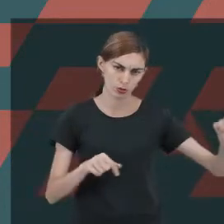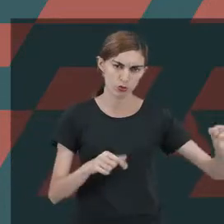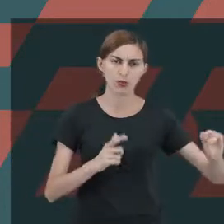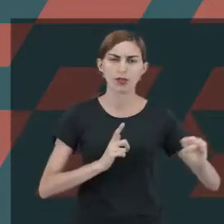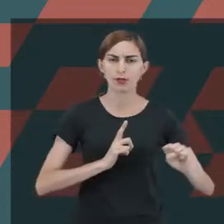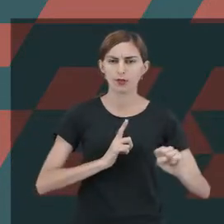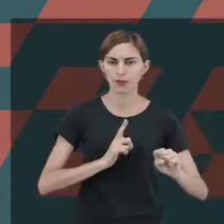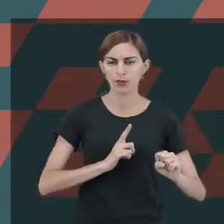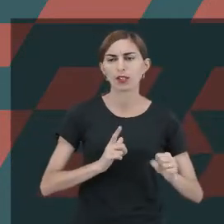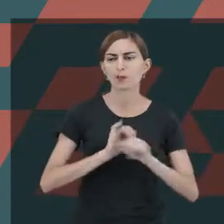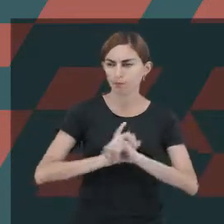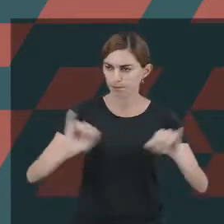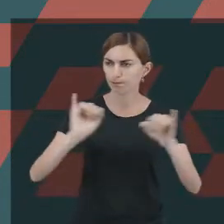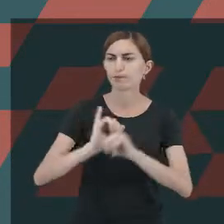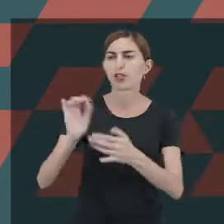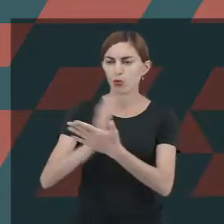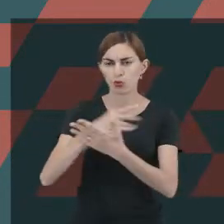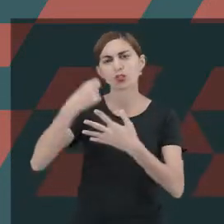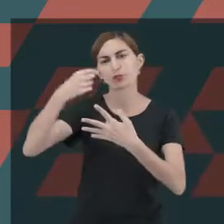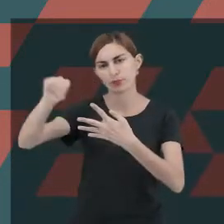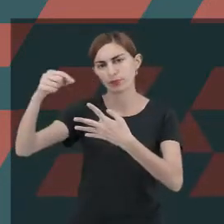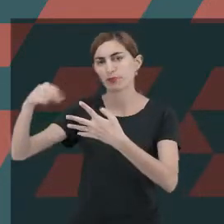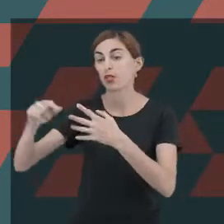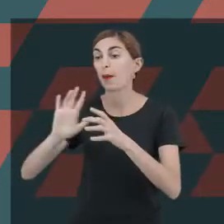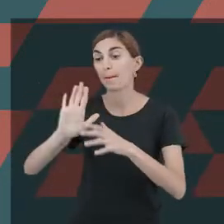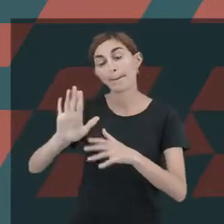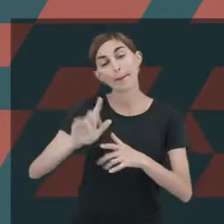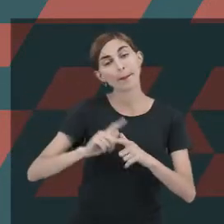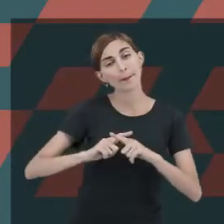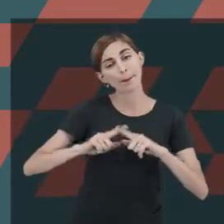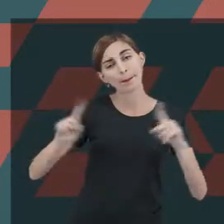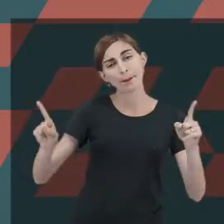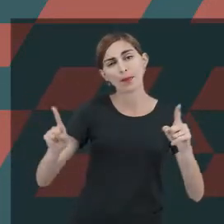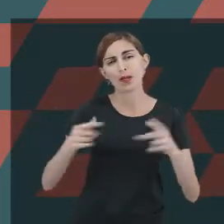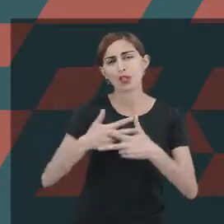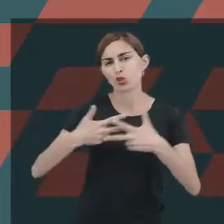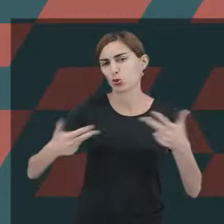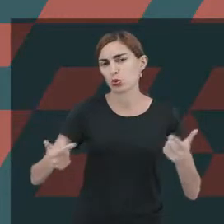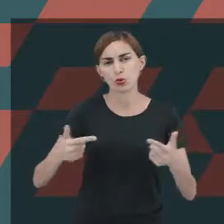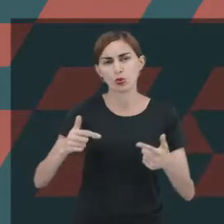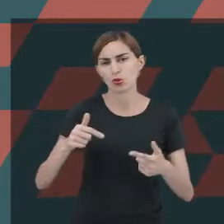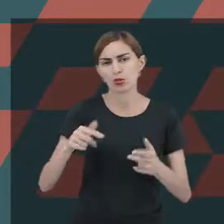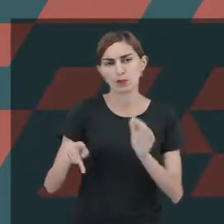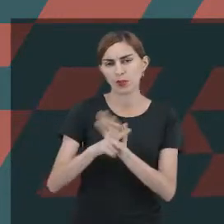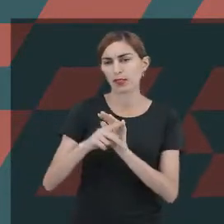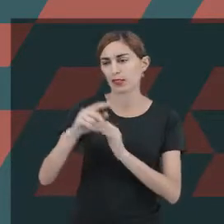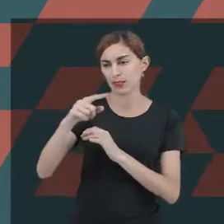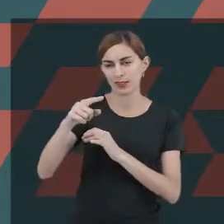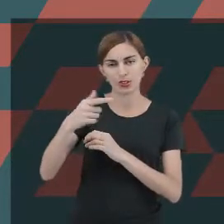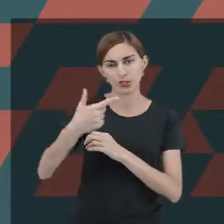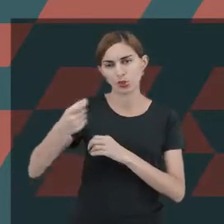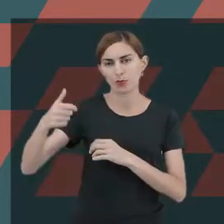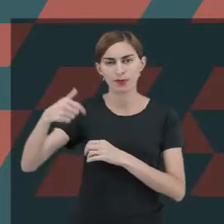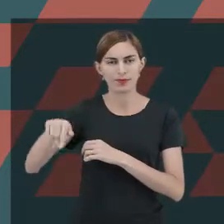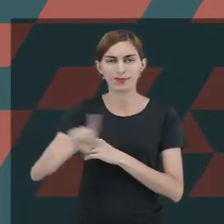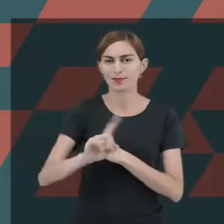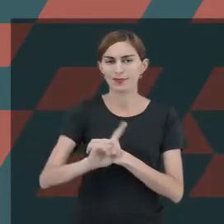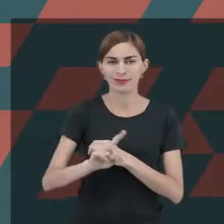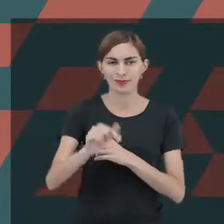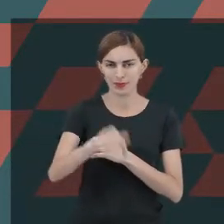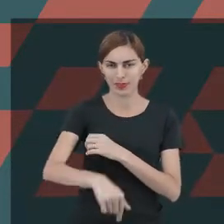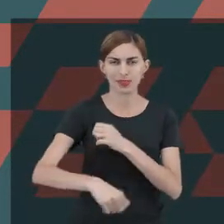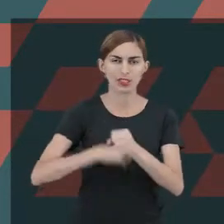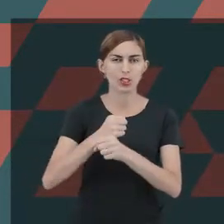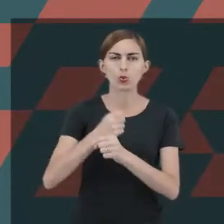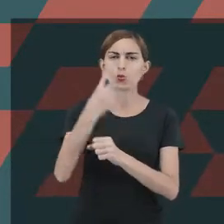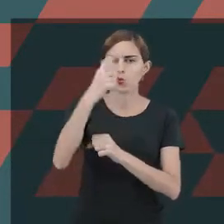ainda notificações, confirmações, mas a maioria de casos que não foram nascidos nesse ano, né? A gente teve agora, depois de mais de um